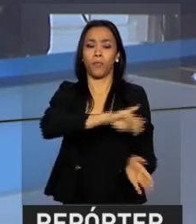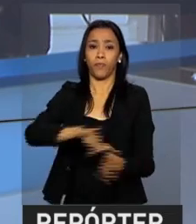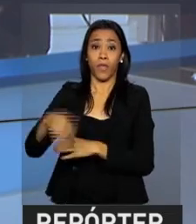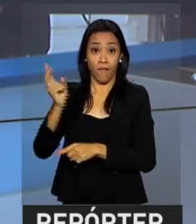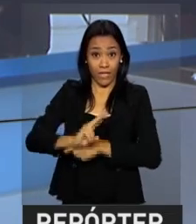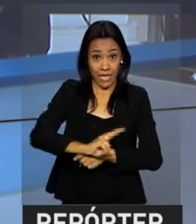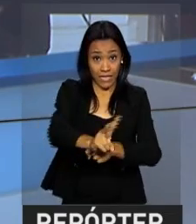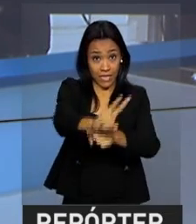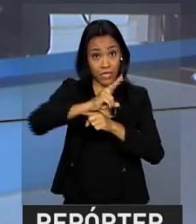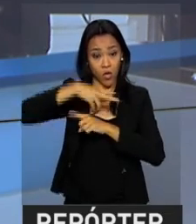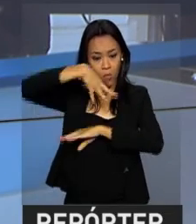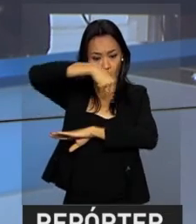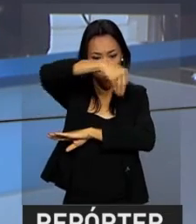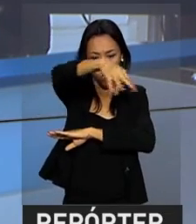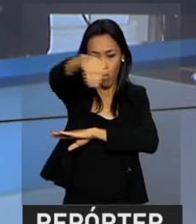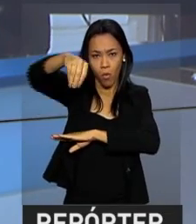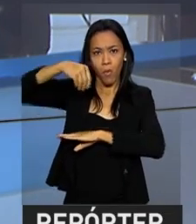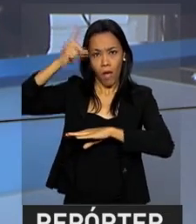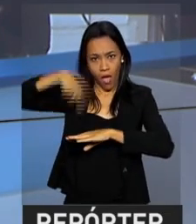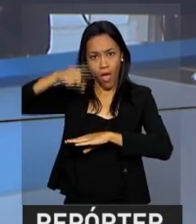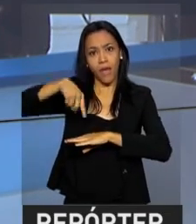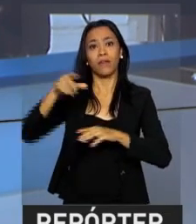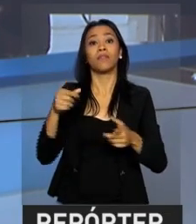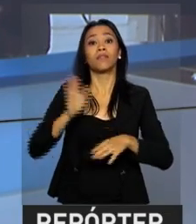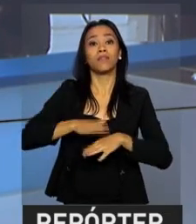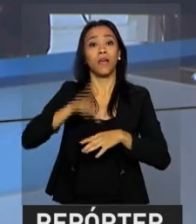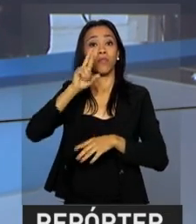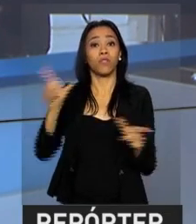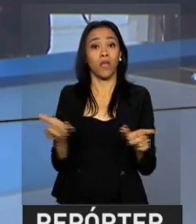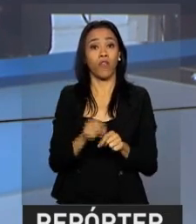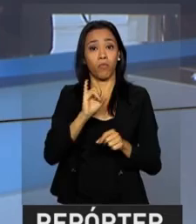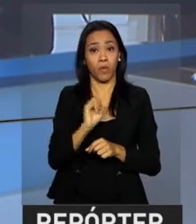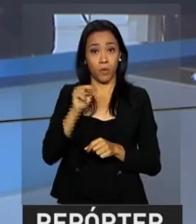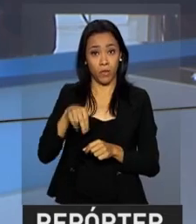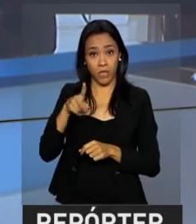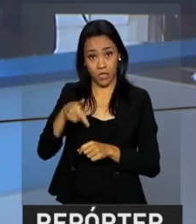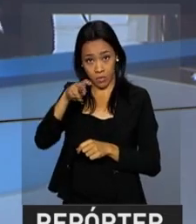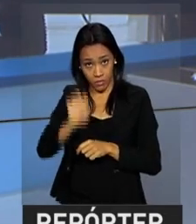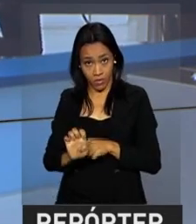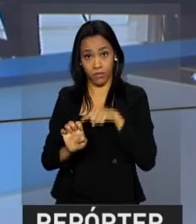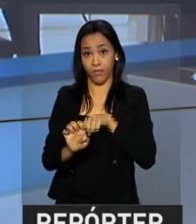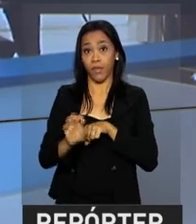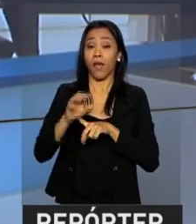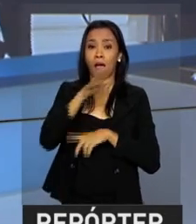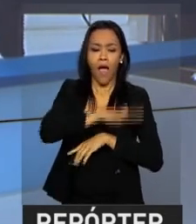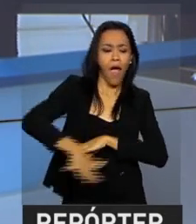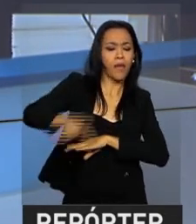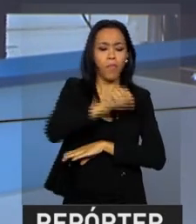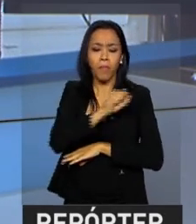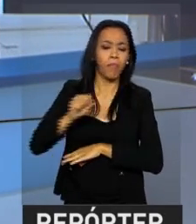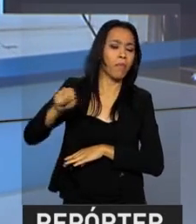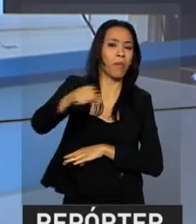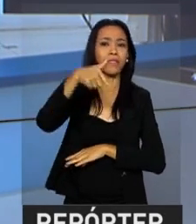desmatamento na Amazônia é feita por satélite e auditada pelo INPE, o Instituto Nacional de Pesquisas Espaciais. A área cobre